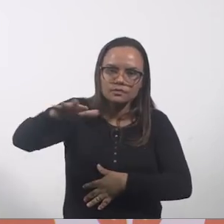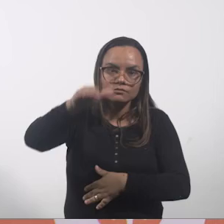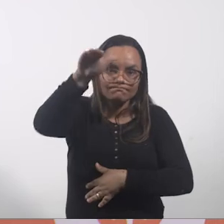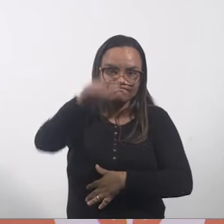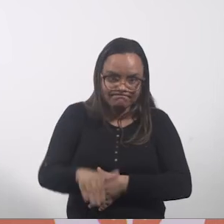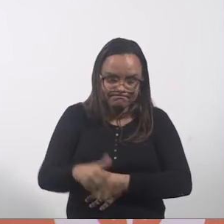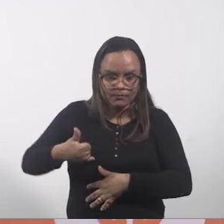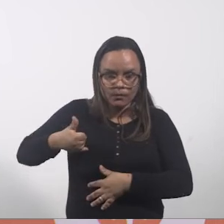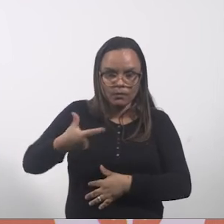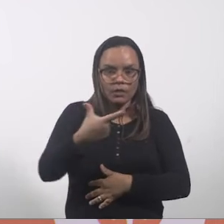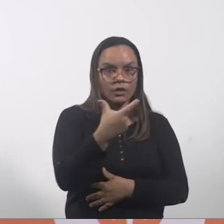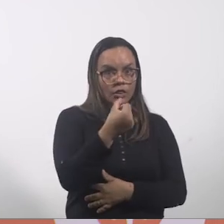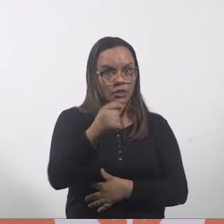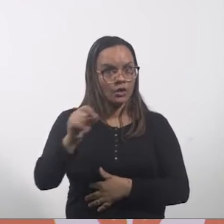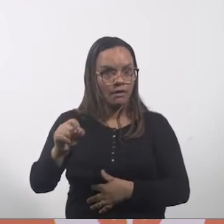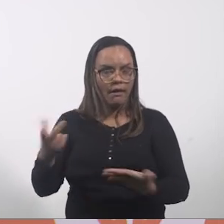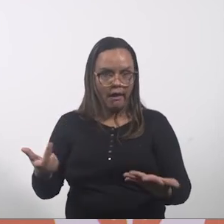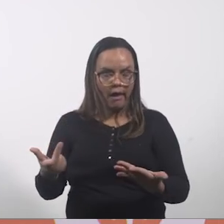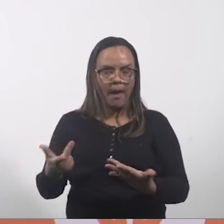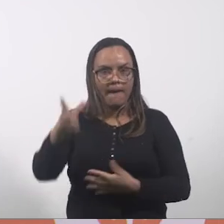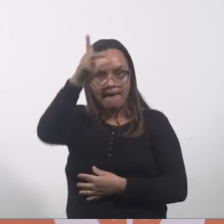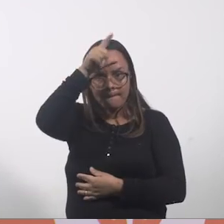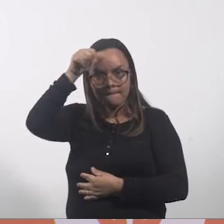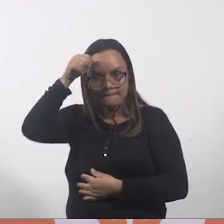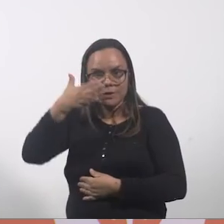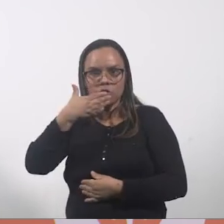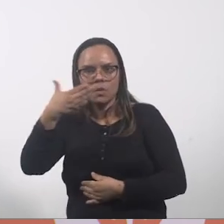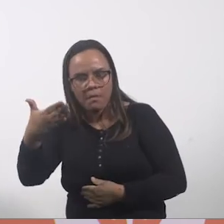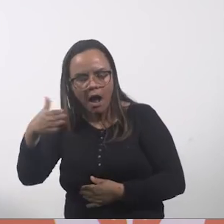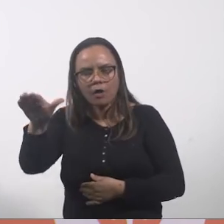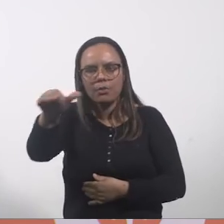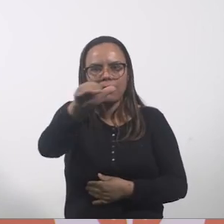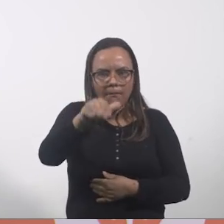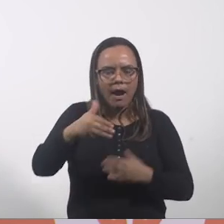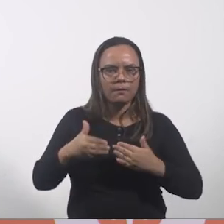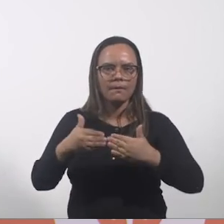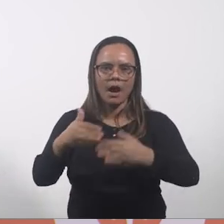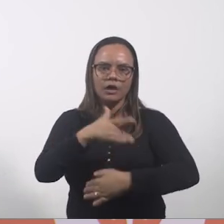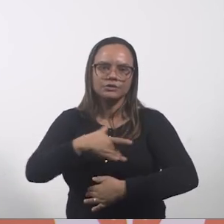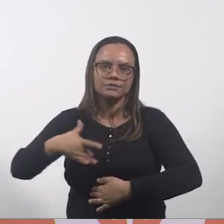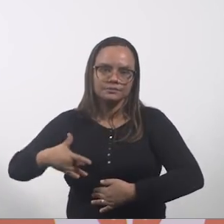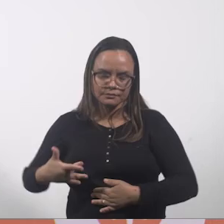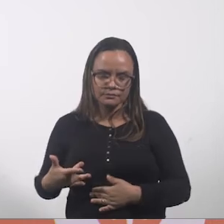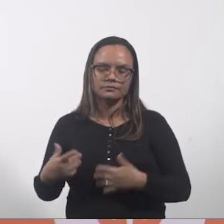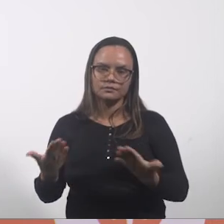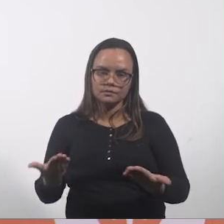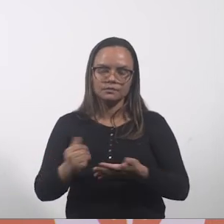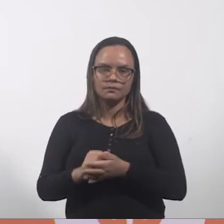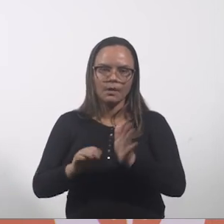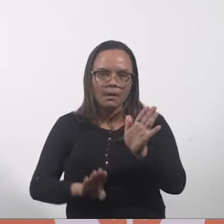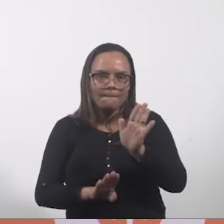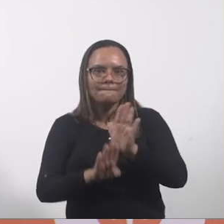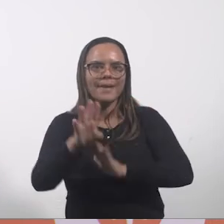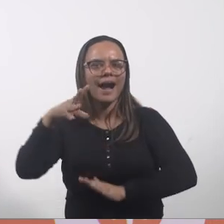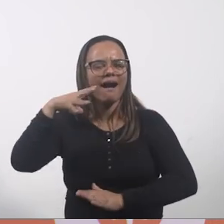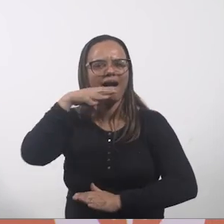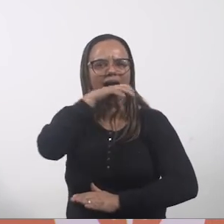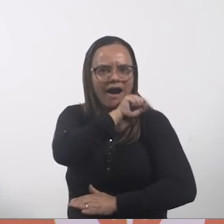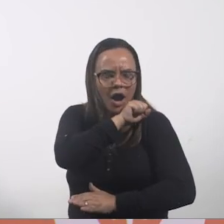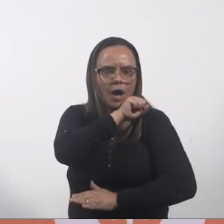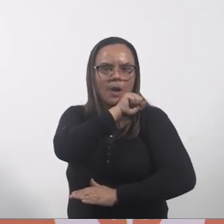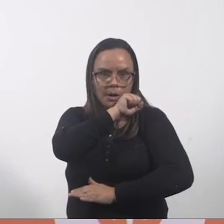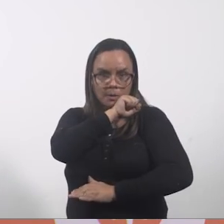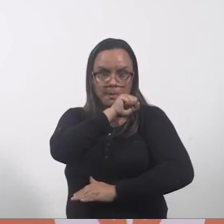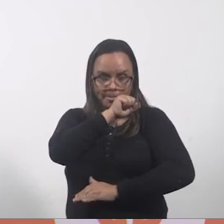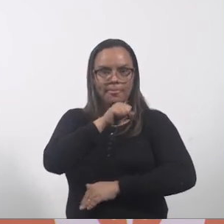de 60 anos. O prefeito Ricardo Nunes solicitou ao ministro a questão de avançarmos rapidamente a vacinação